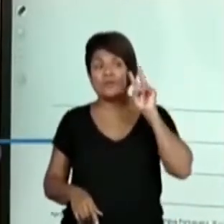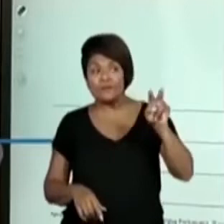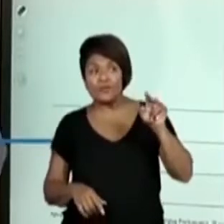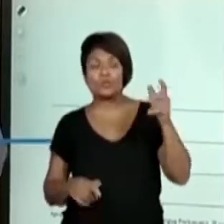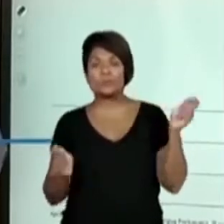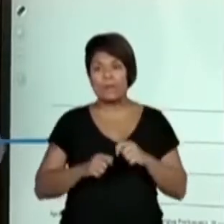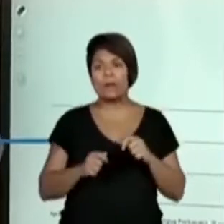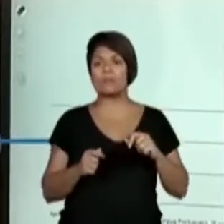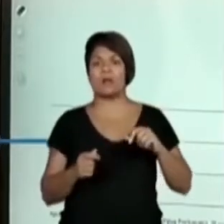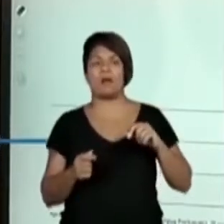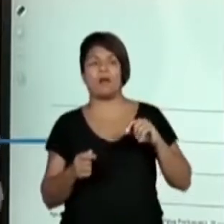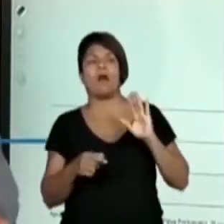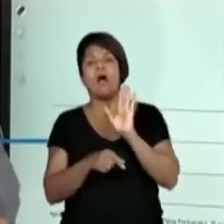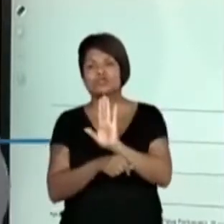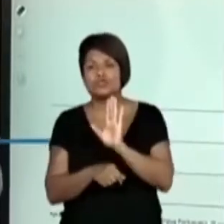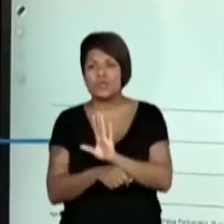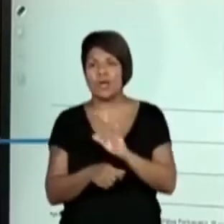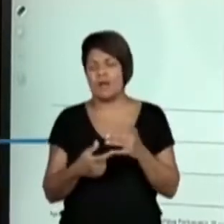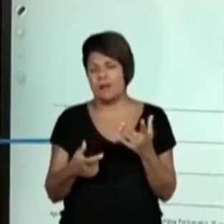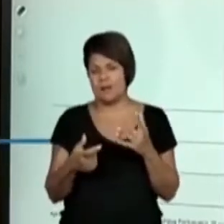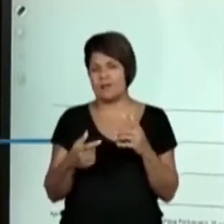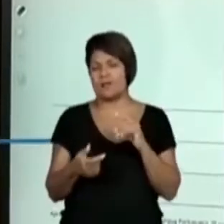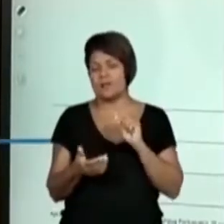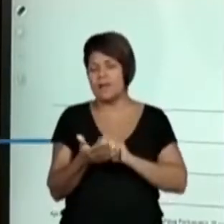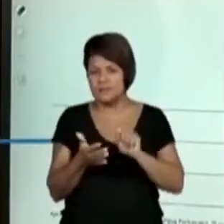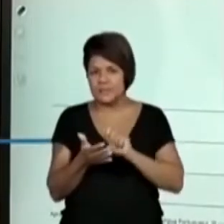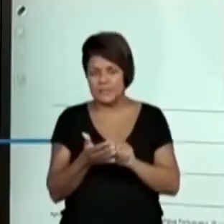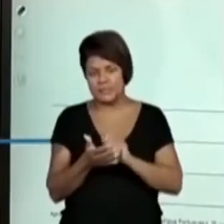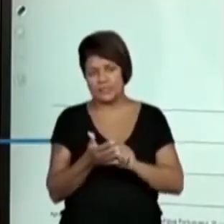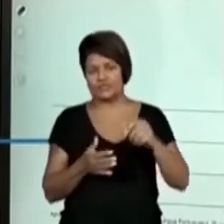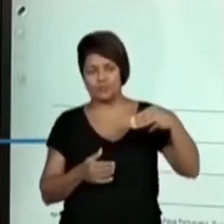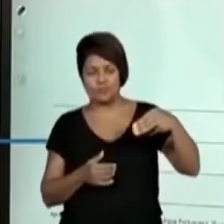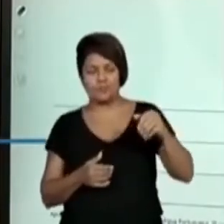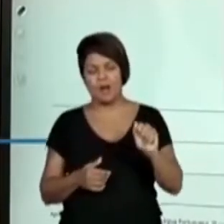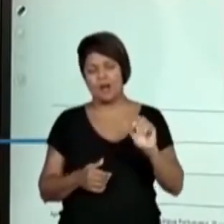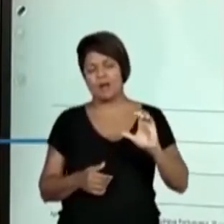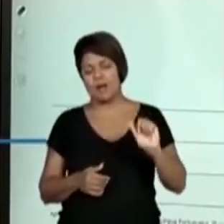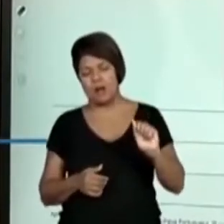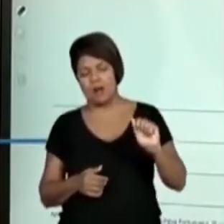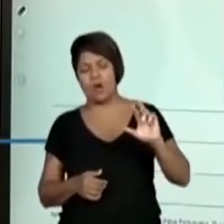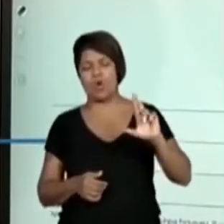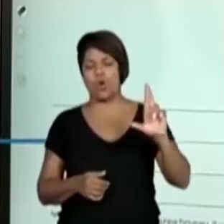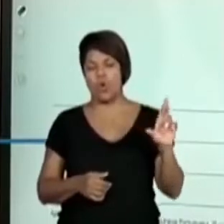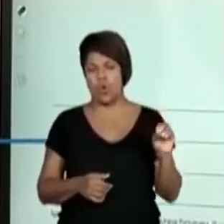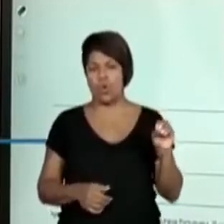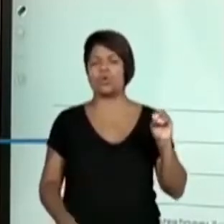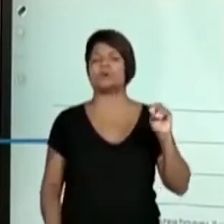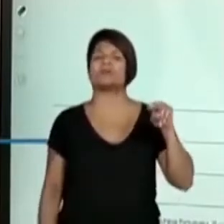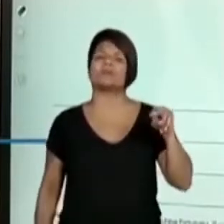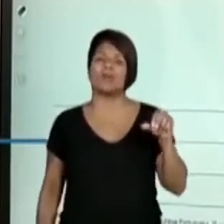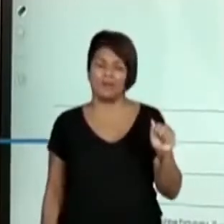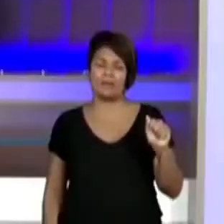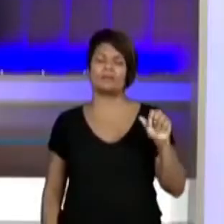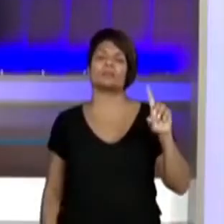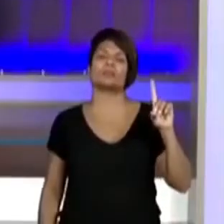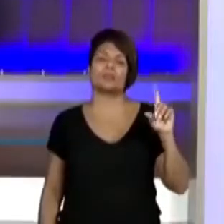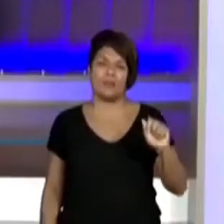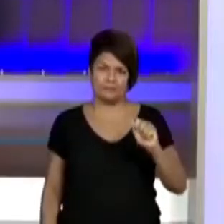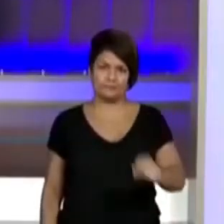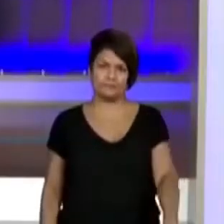nessa escrita de macarronada. Se você já consegue fazer isso, tá tudo bem também, você já pode escrever.